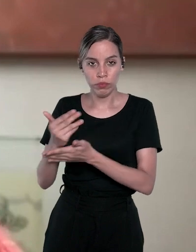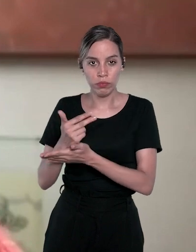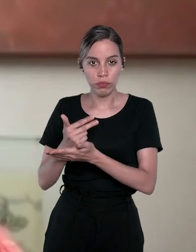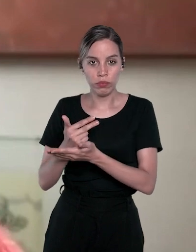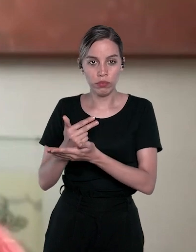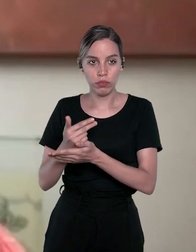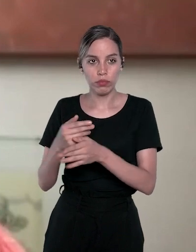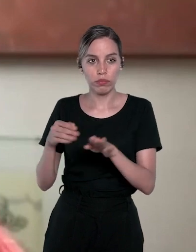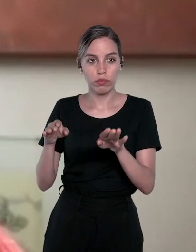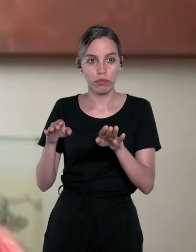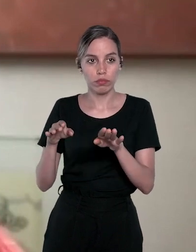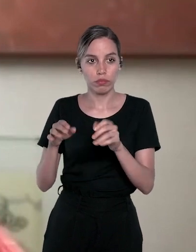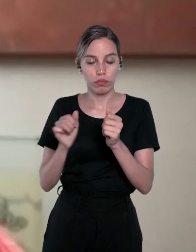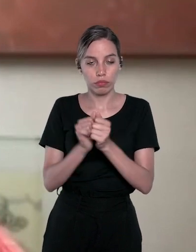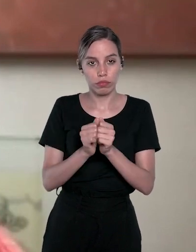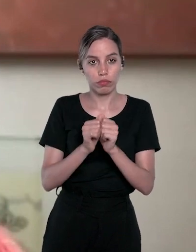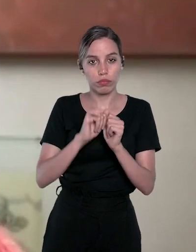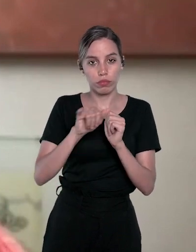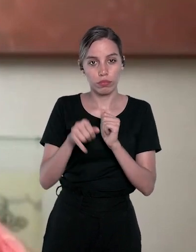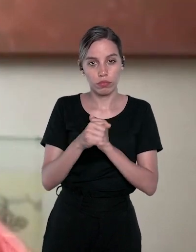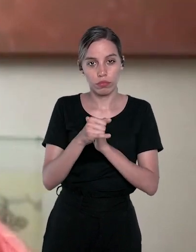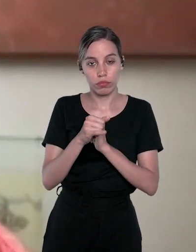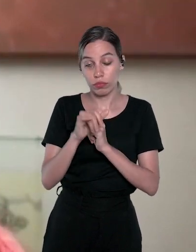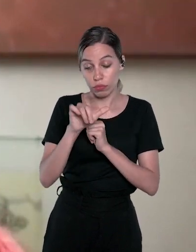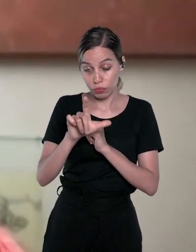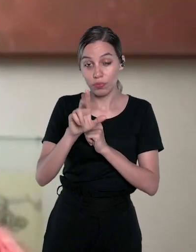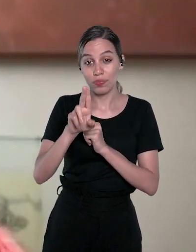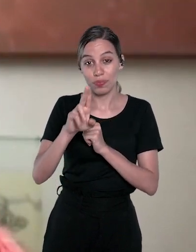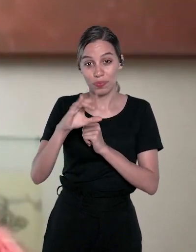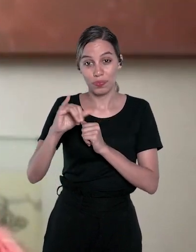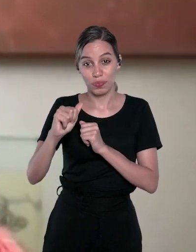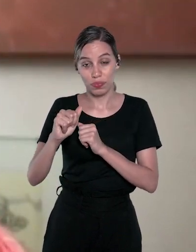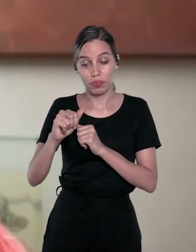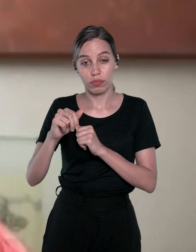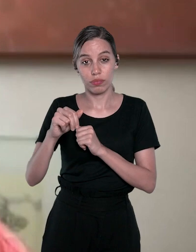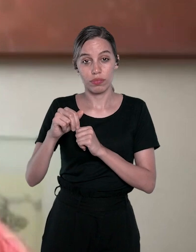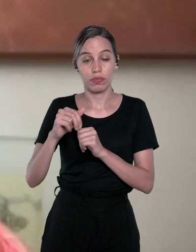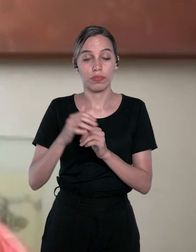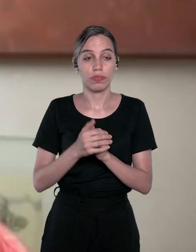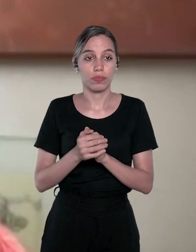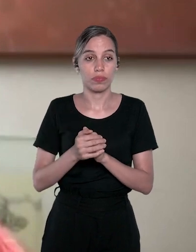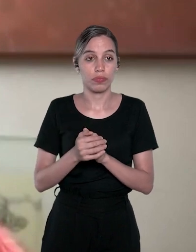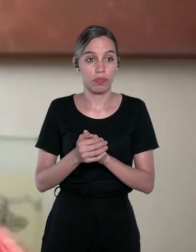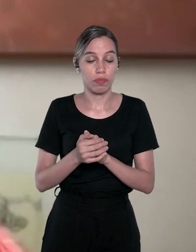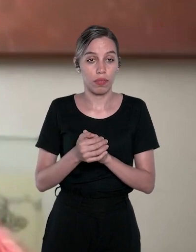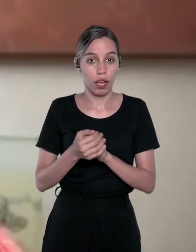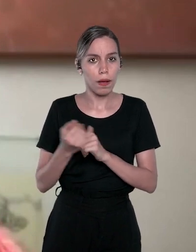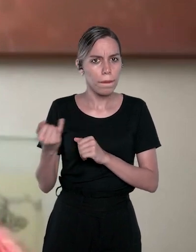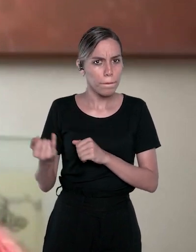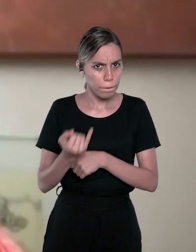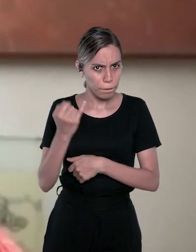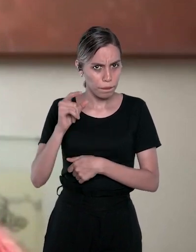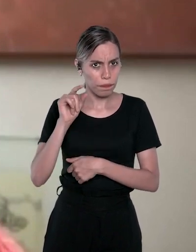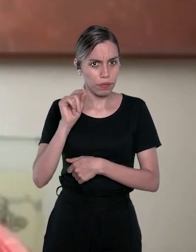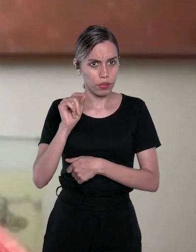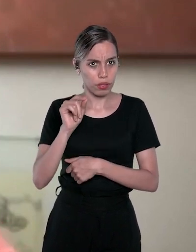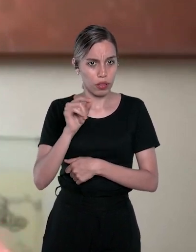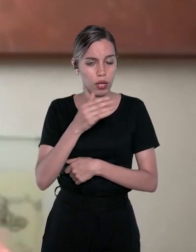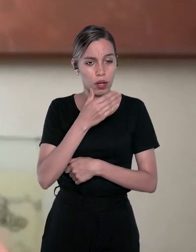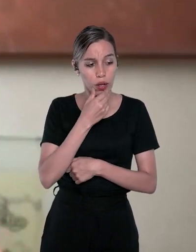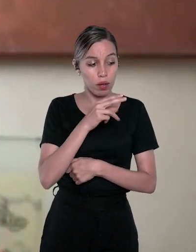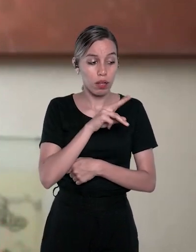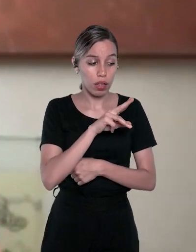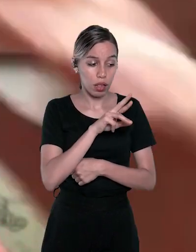desenvolvido por Lúcia Nemer, que foi fundamental. O importante foi que o Raul